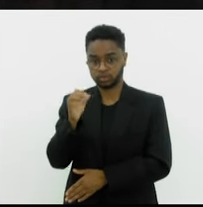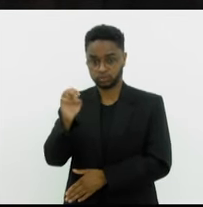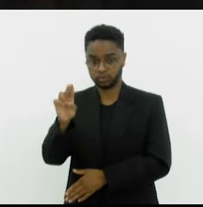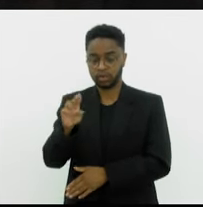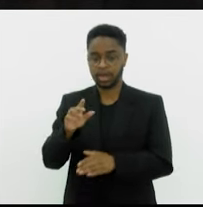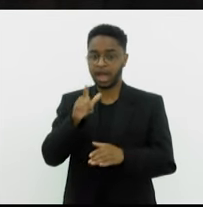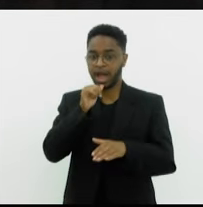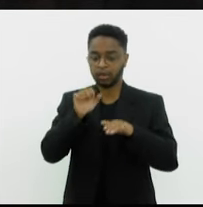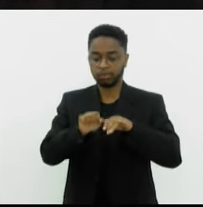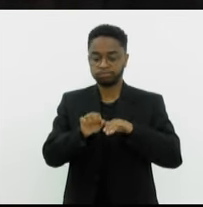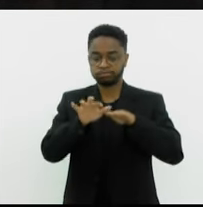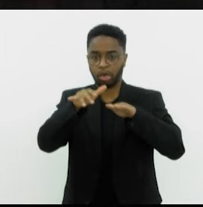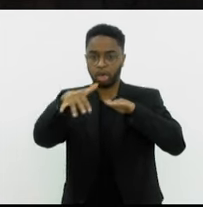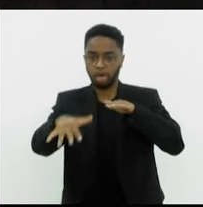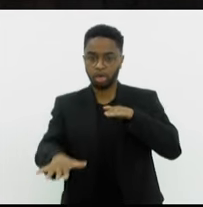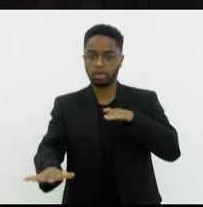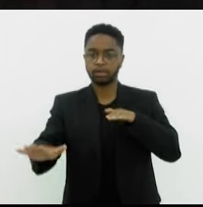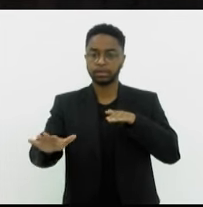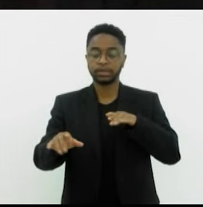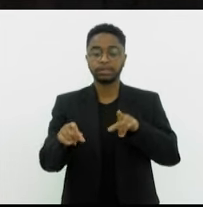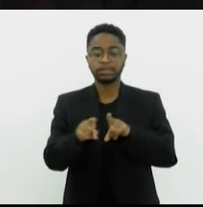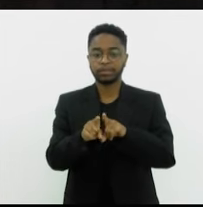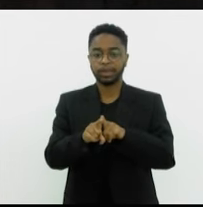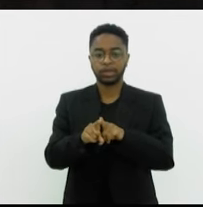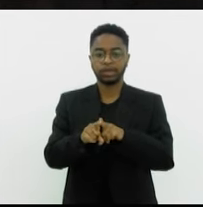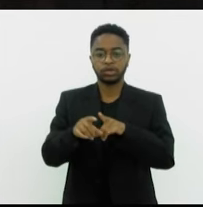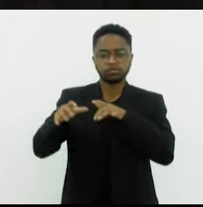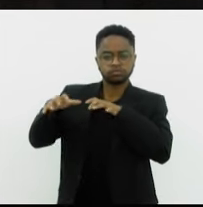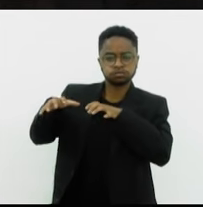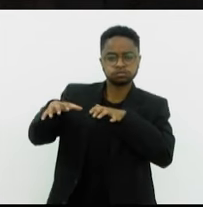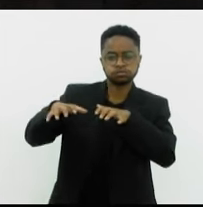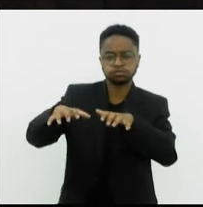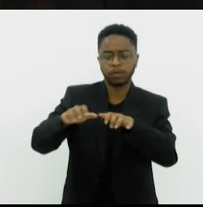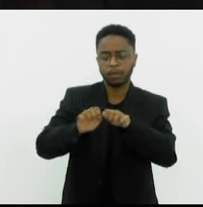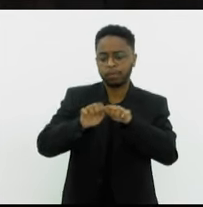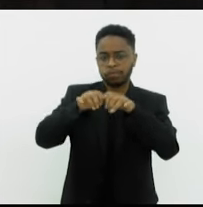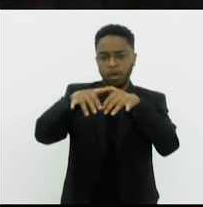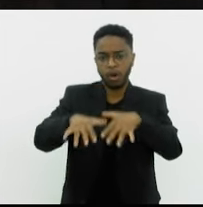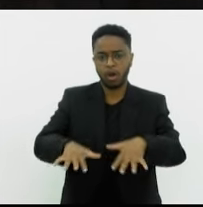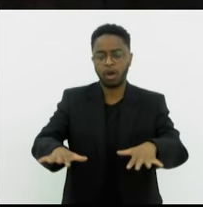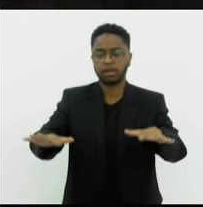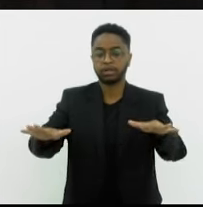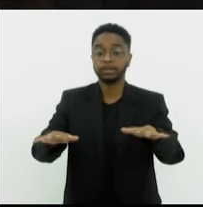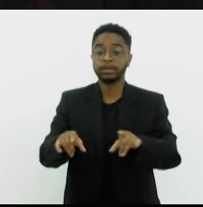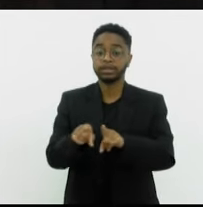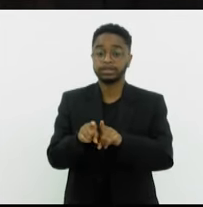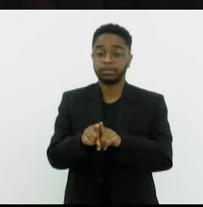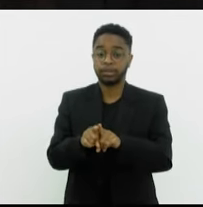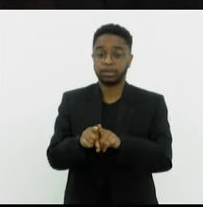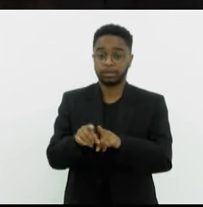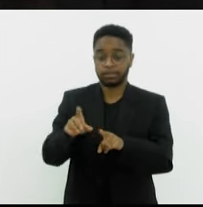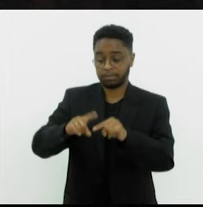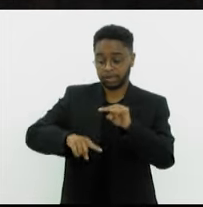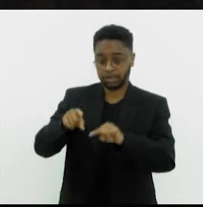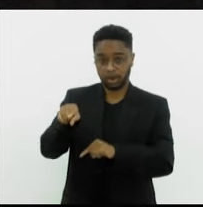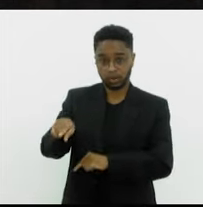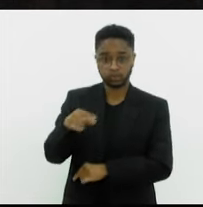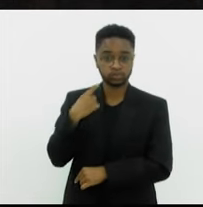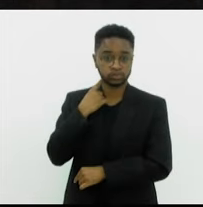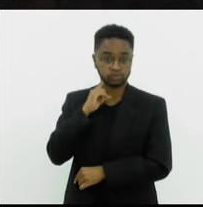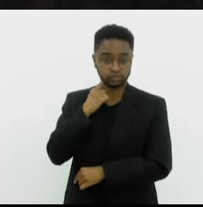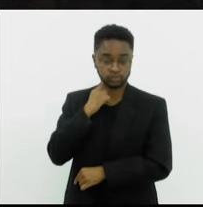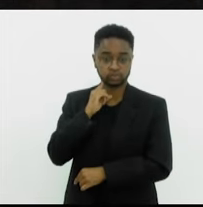lá não segurou os fortes volumes de chuvas, e a substância poluente,